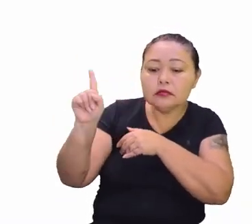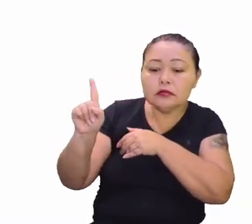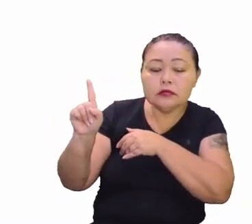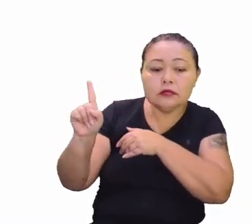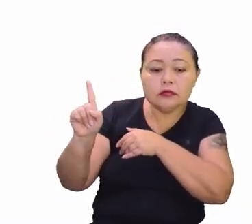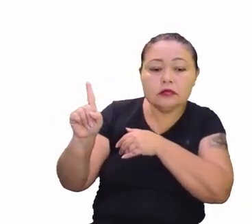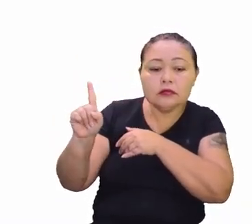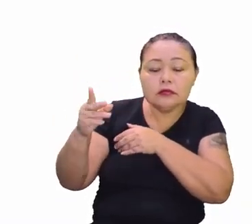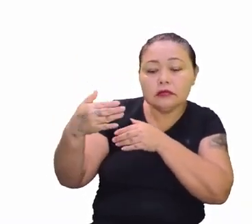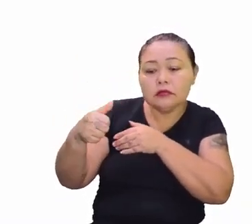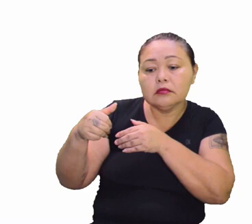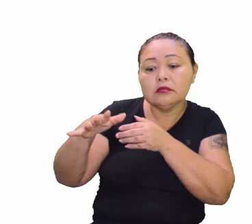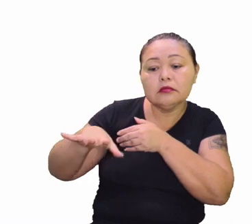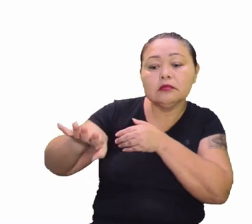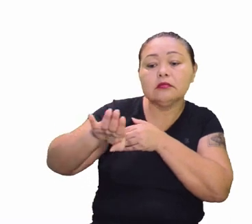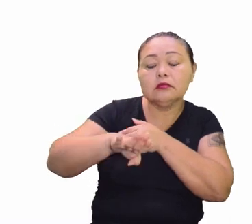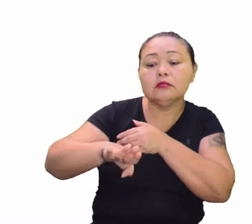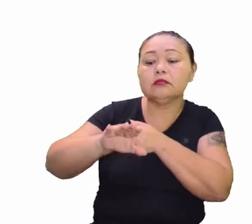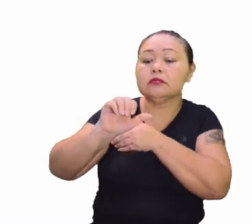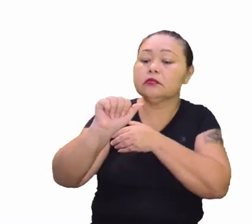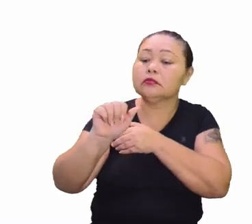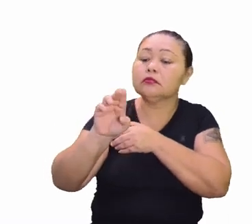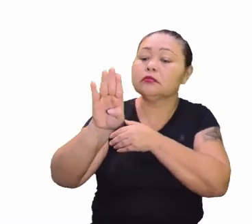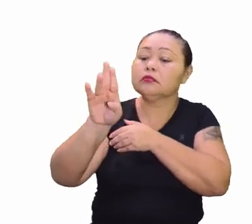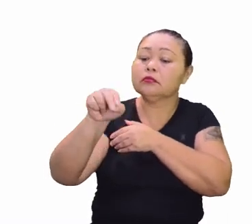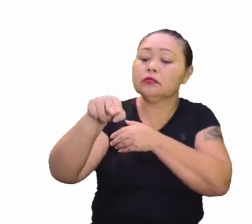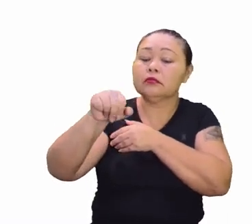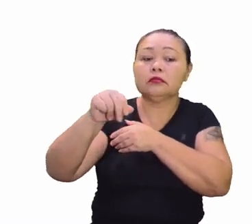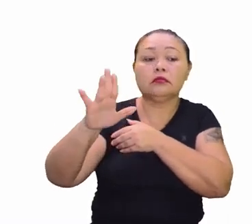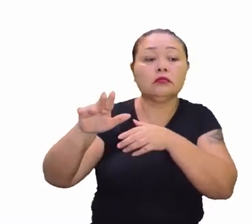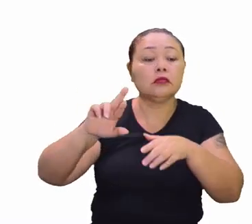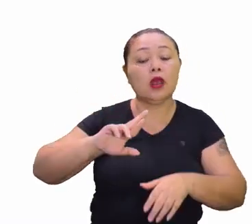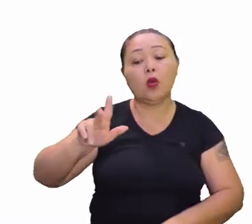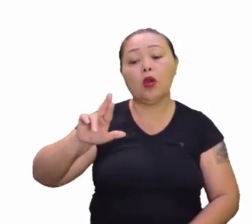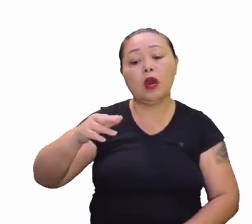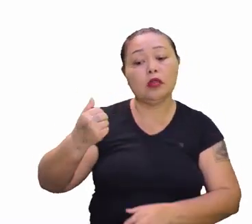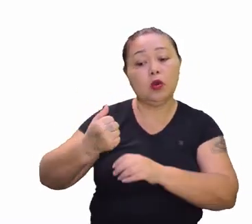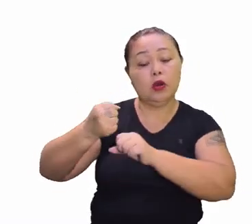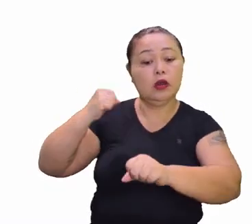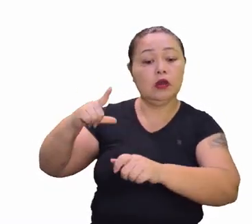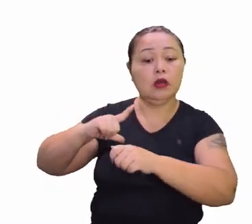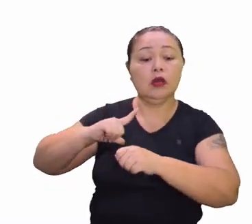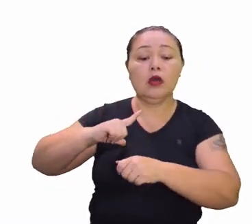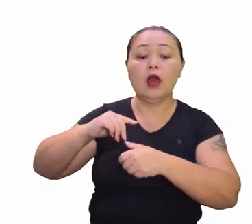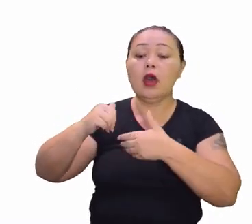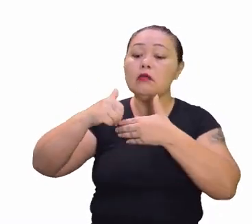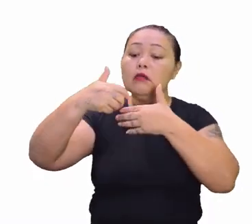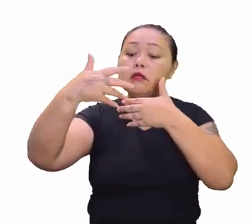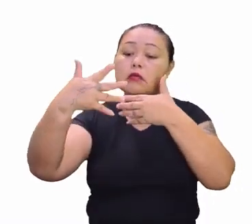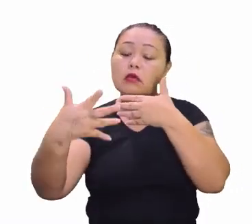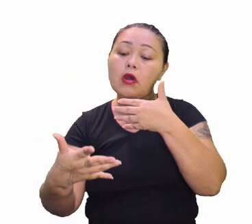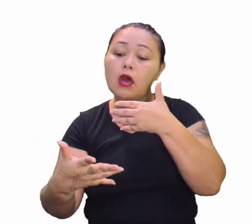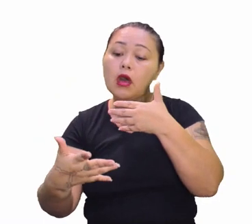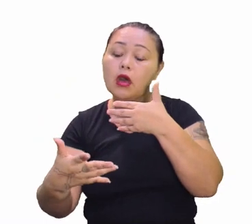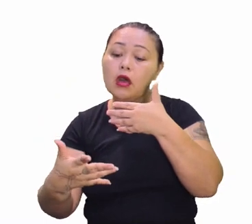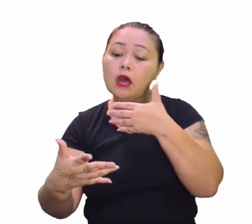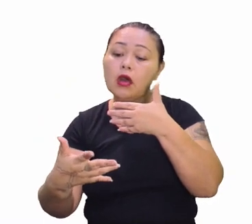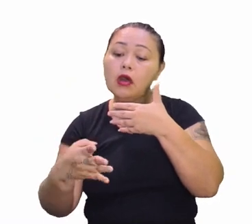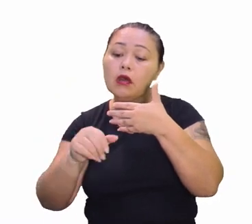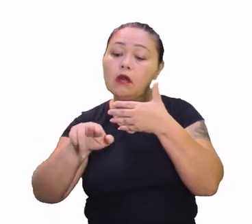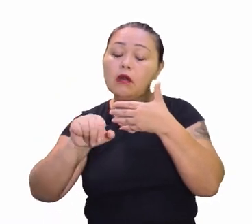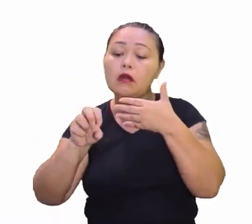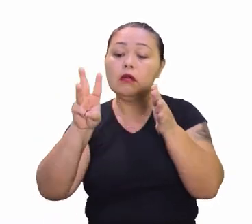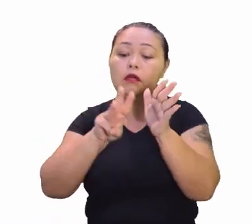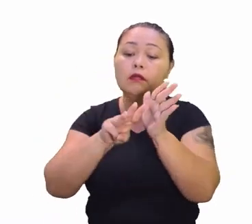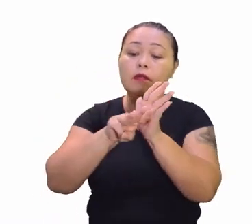Essa pontinha aqui, bacia do rio Abunã, ela não é tão grande, porque ela vai desaguar na